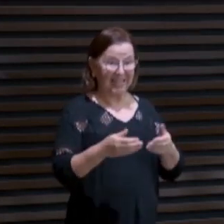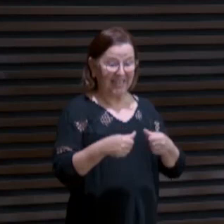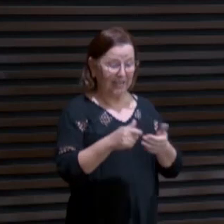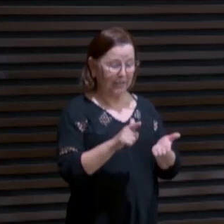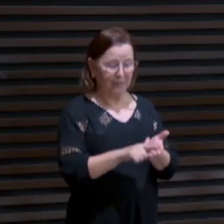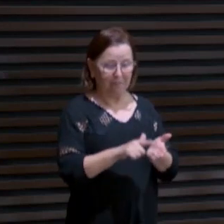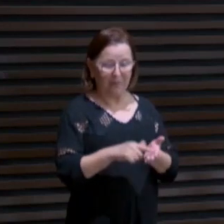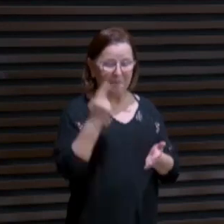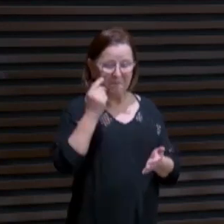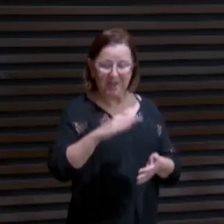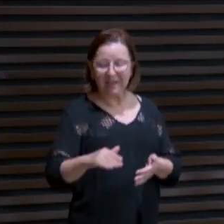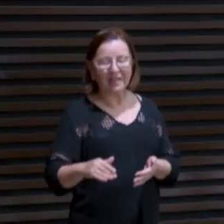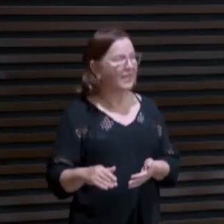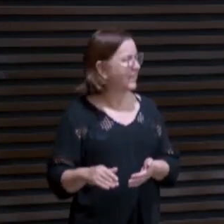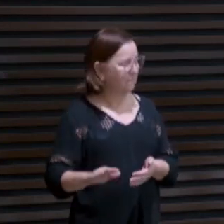Como é que ela faz?